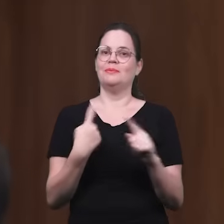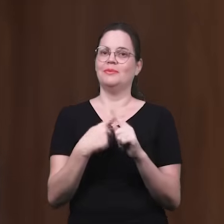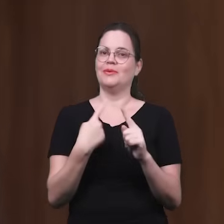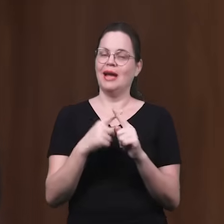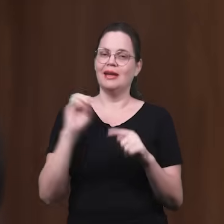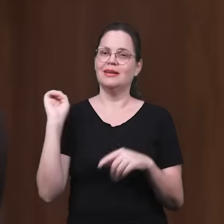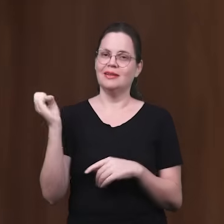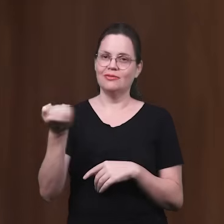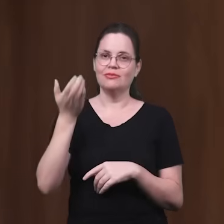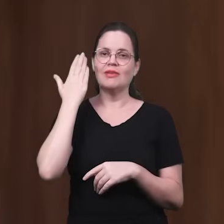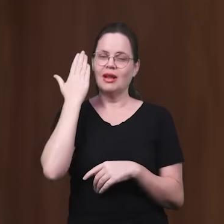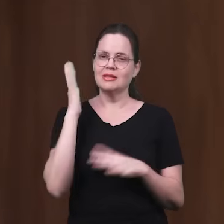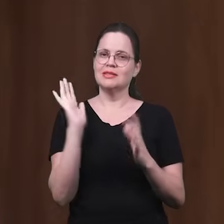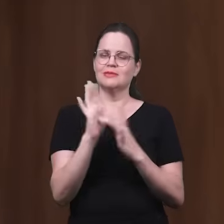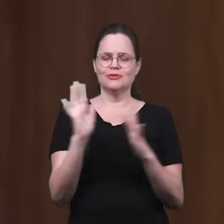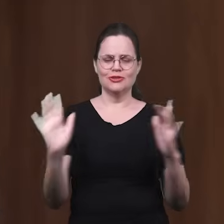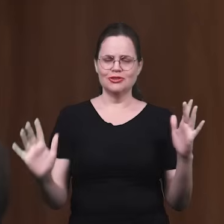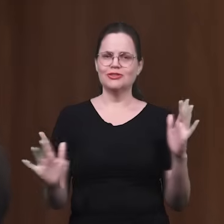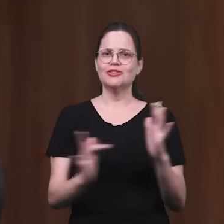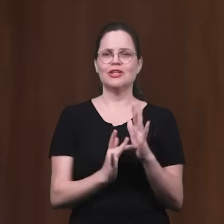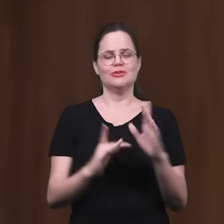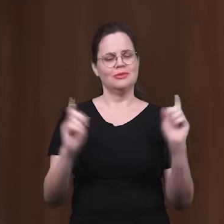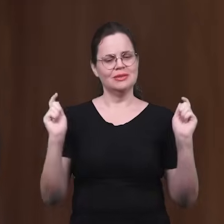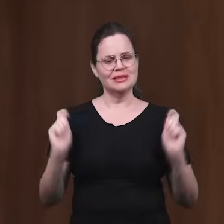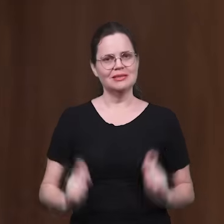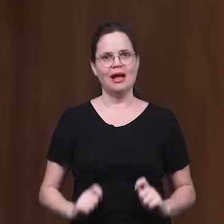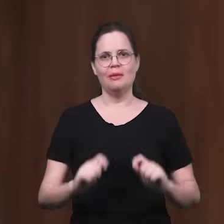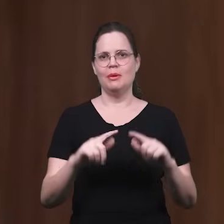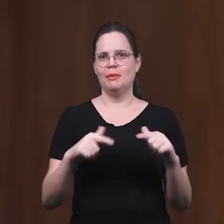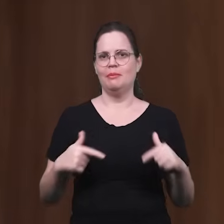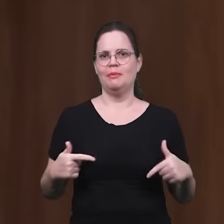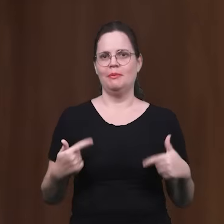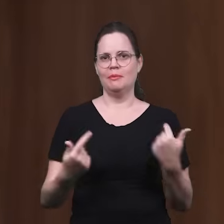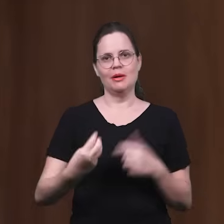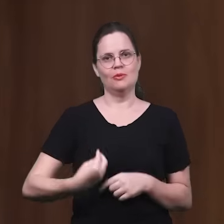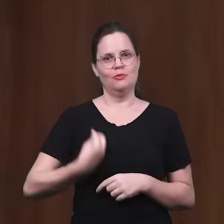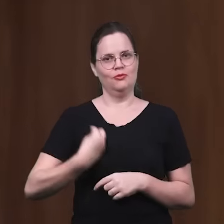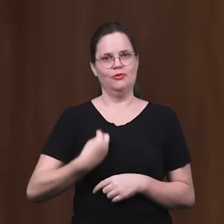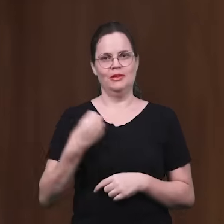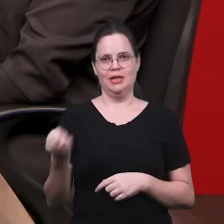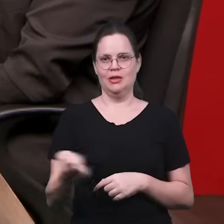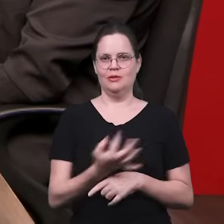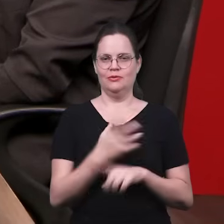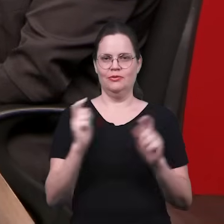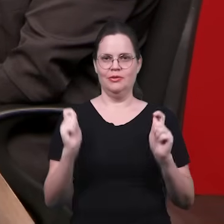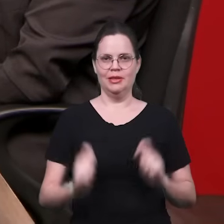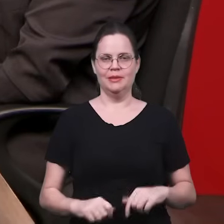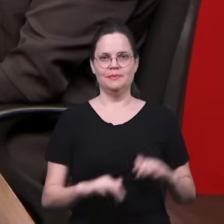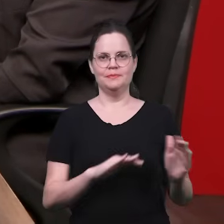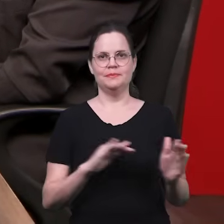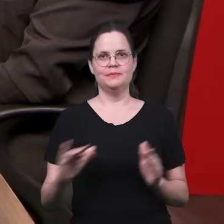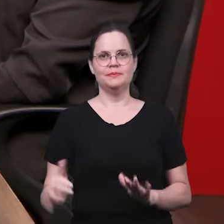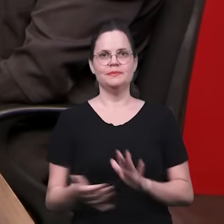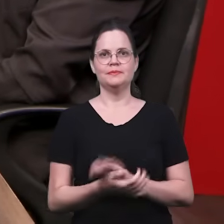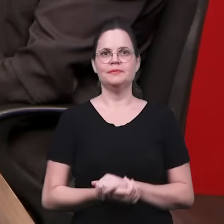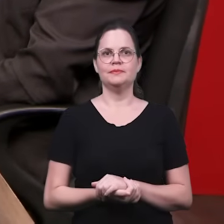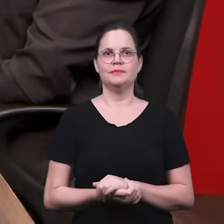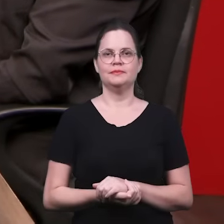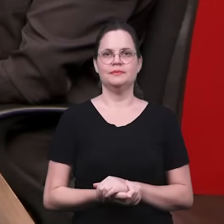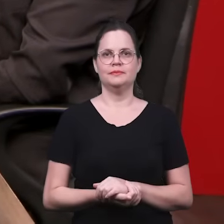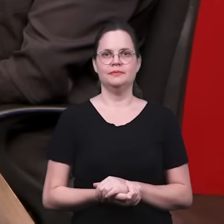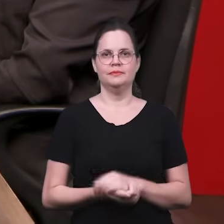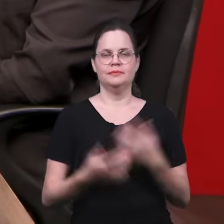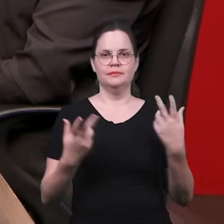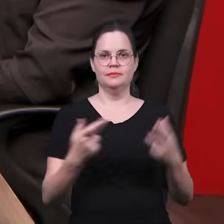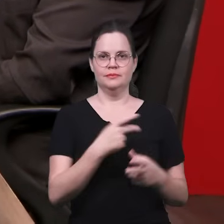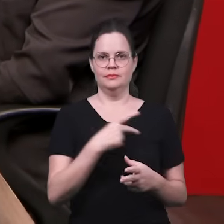que transforma a nossa vida, que gera em nós o novo nascimento. Ou seja, não é o que o pastor Fernando está